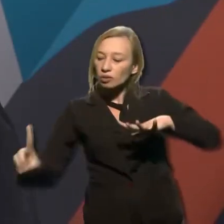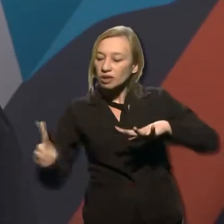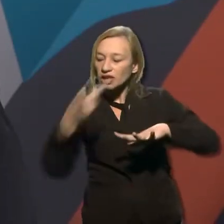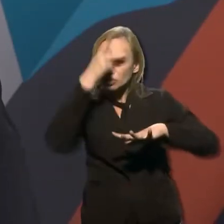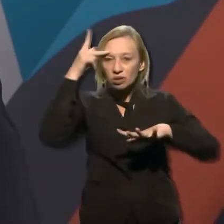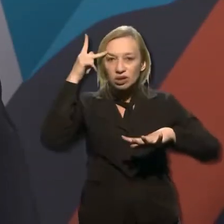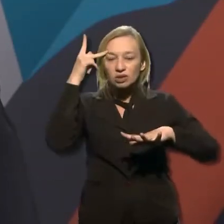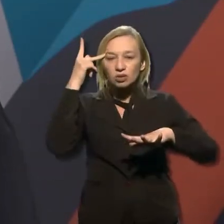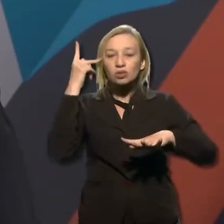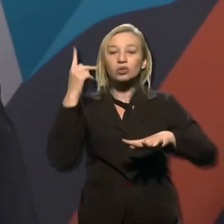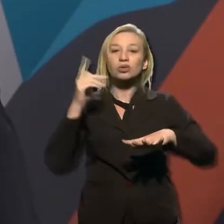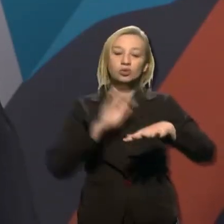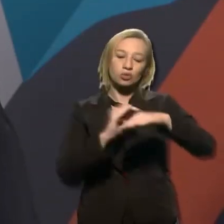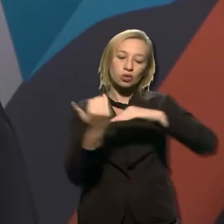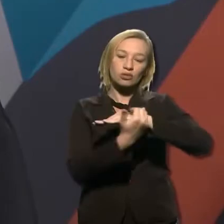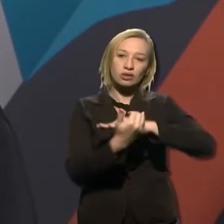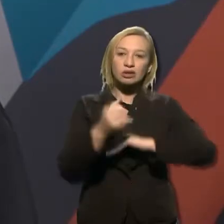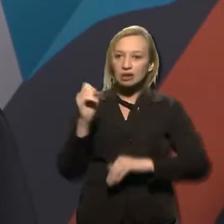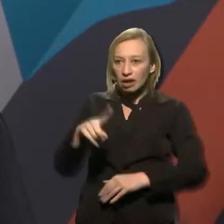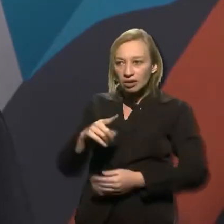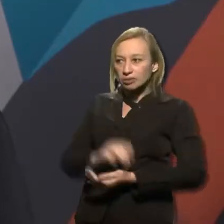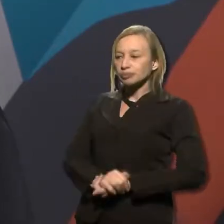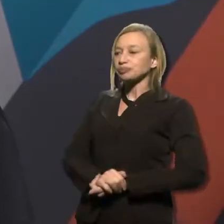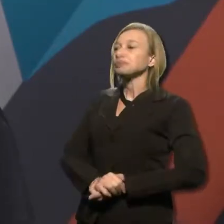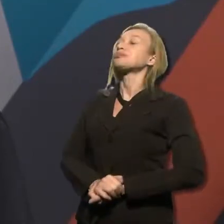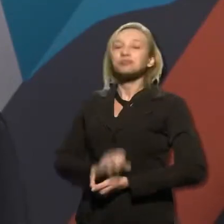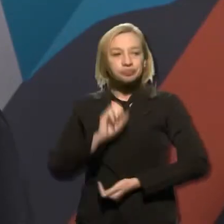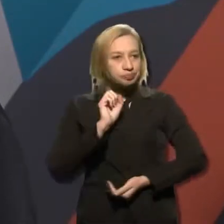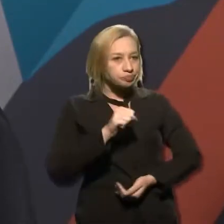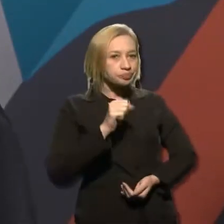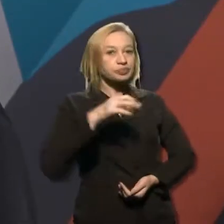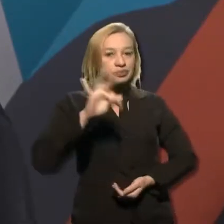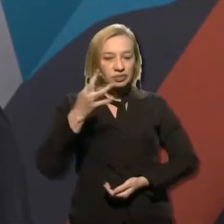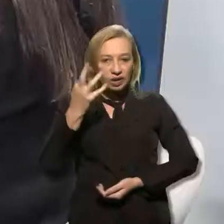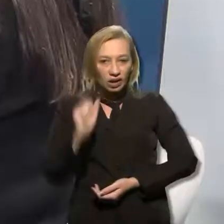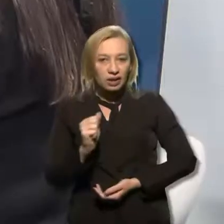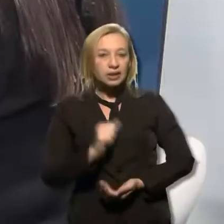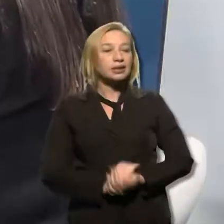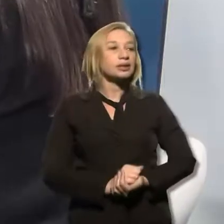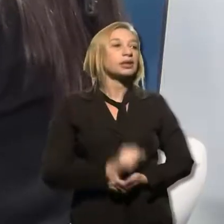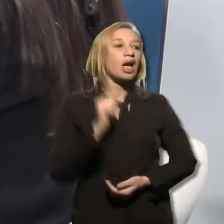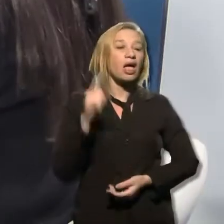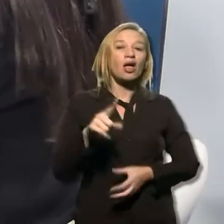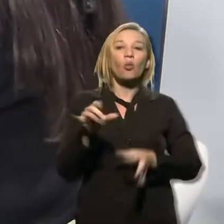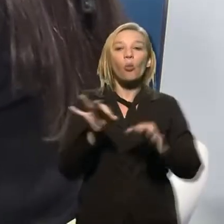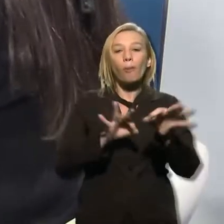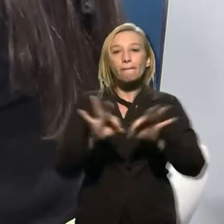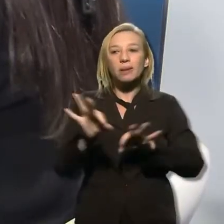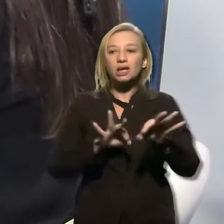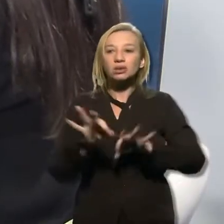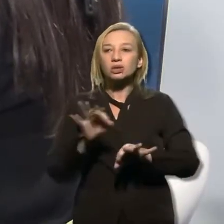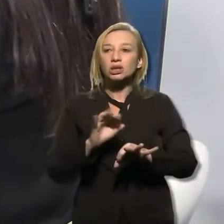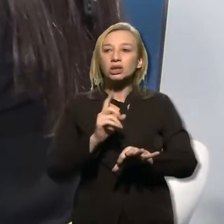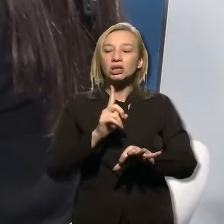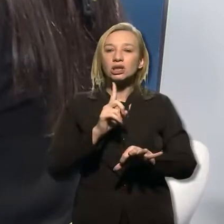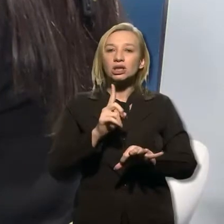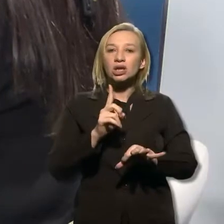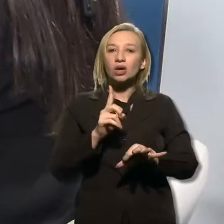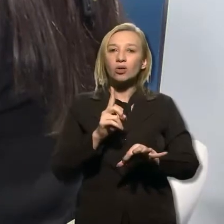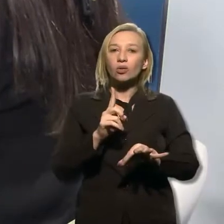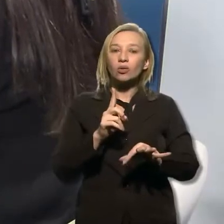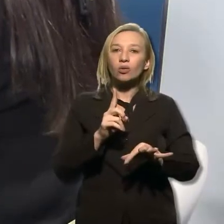para fazer o isolamento daquelas pessoas que estão com coronavírus, por exemplo, né? Exatamente, Natália. É